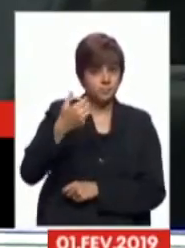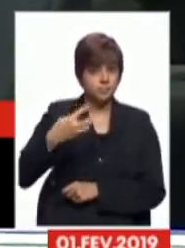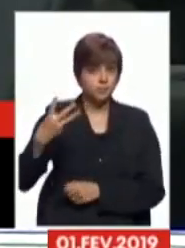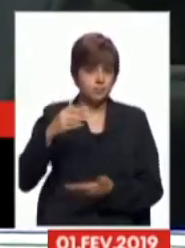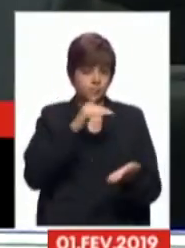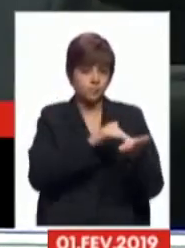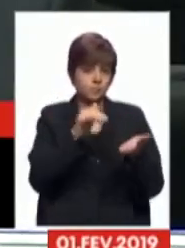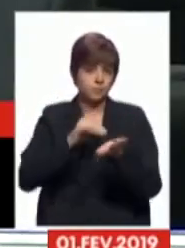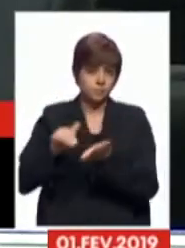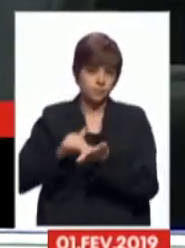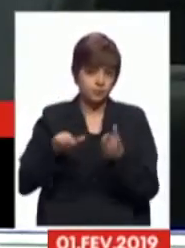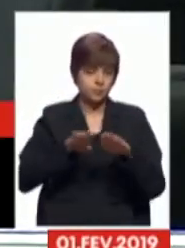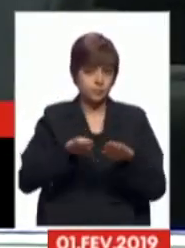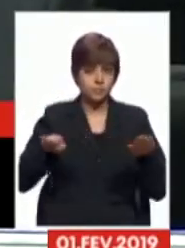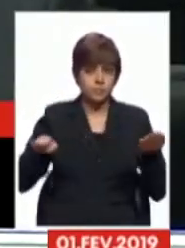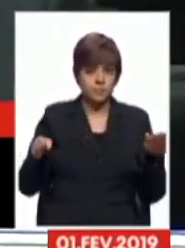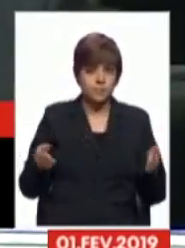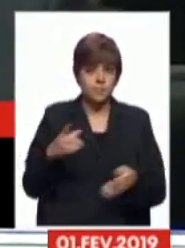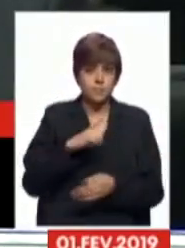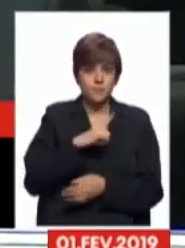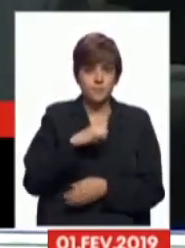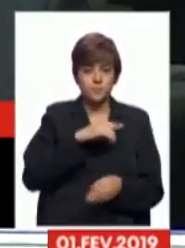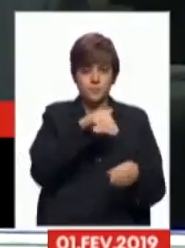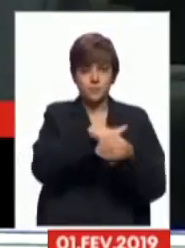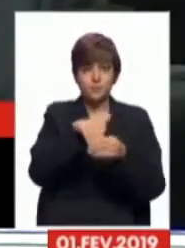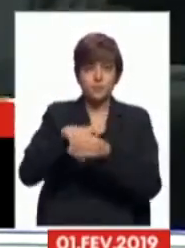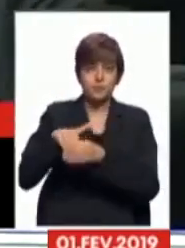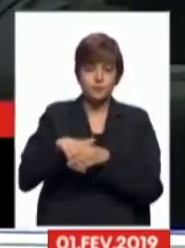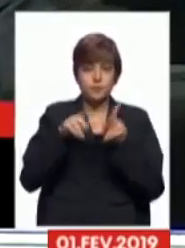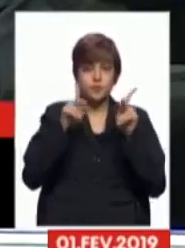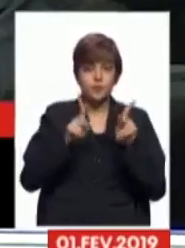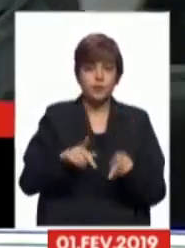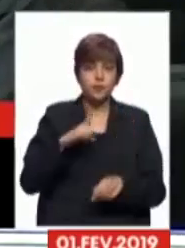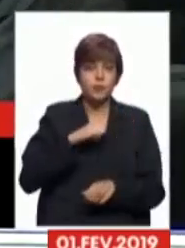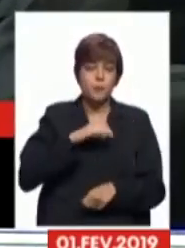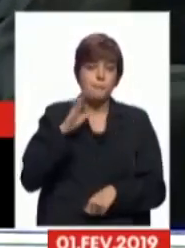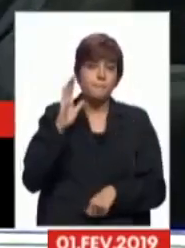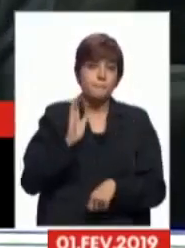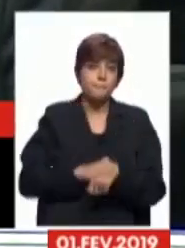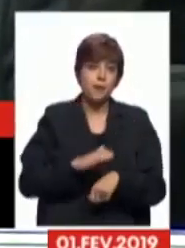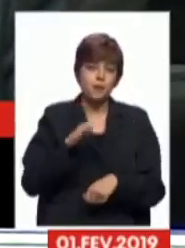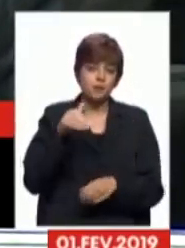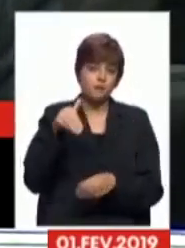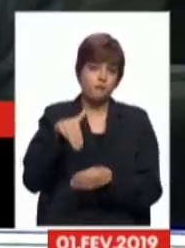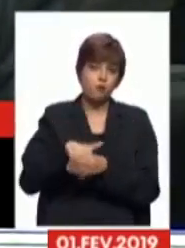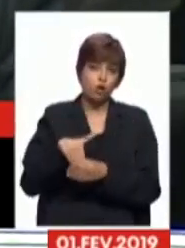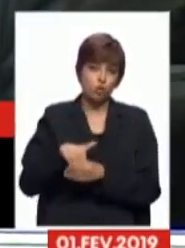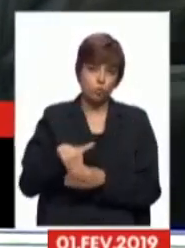Assembleia, serão eleitos os candidatos que obtiverem a maioria simples de voto.